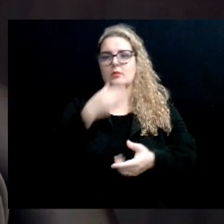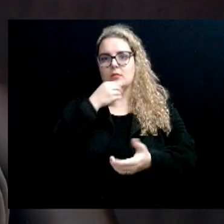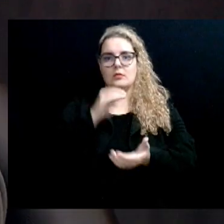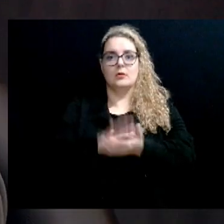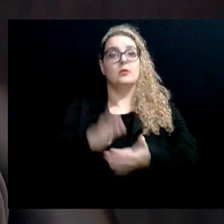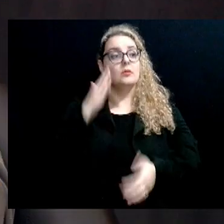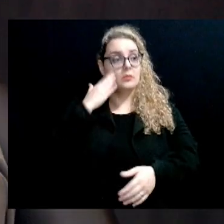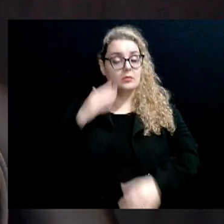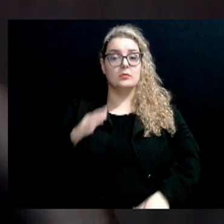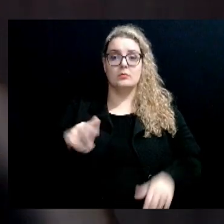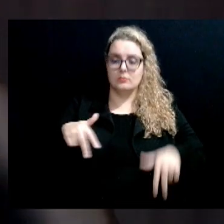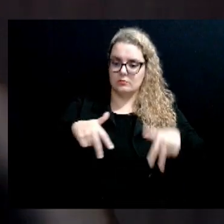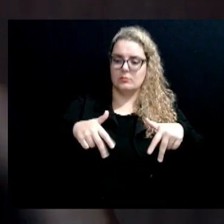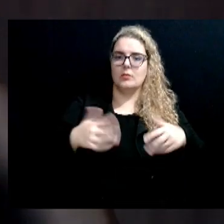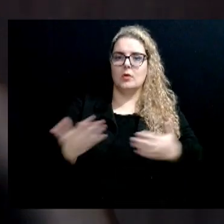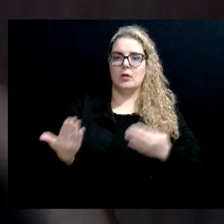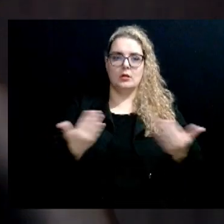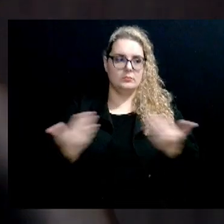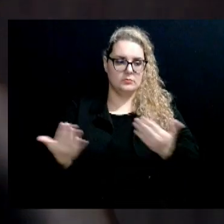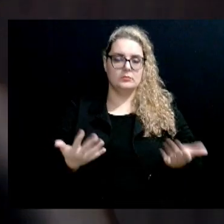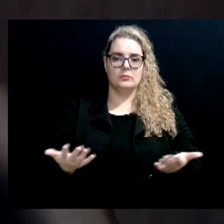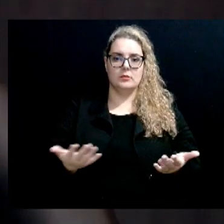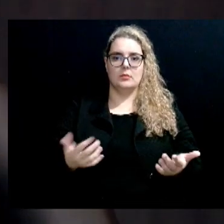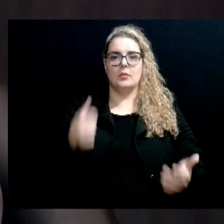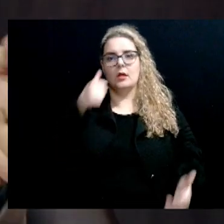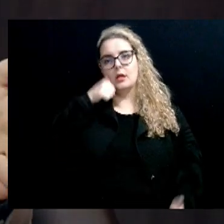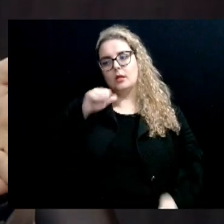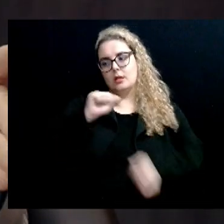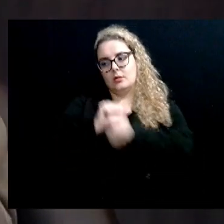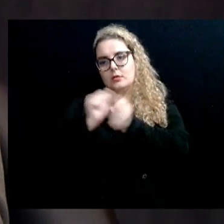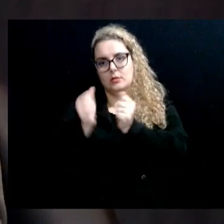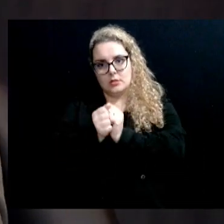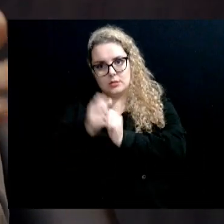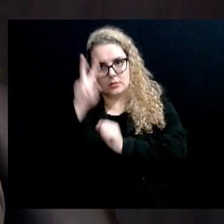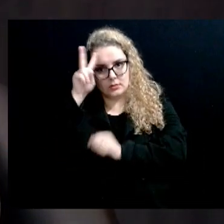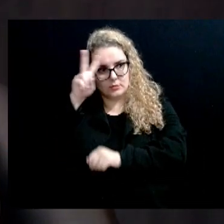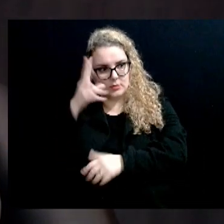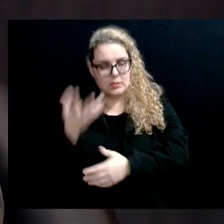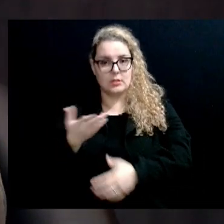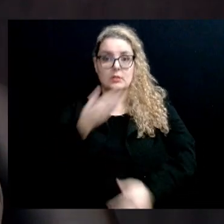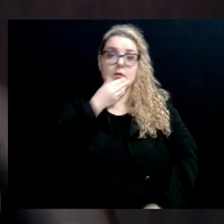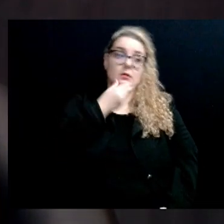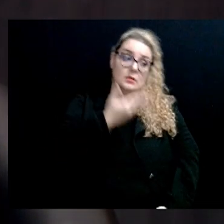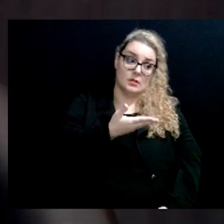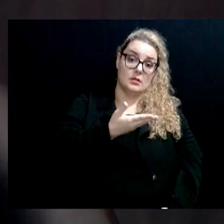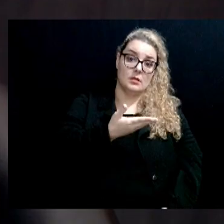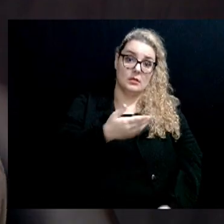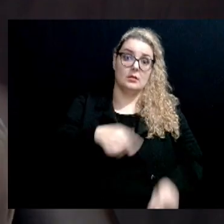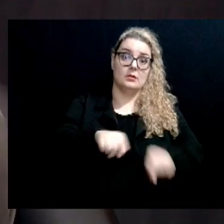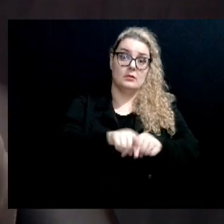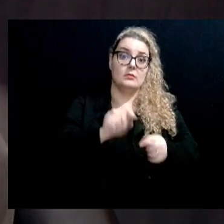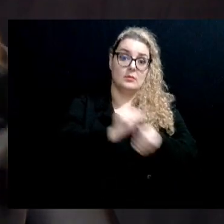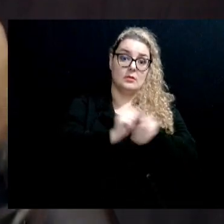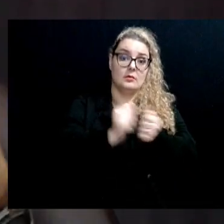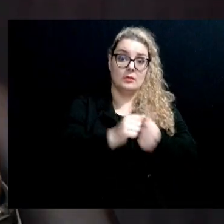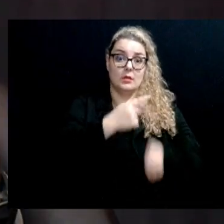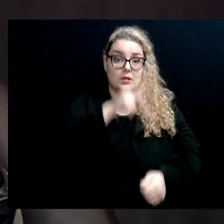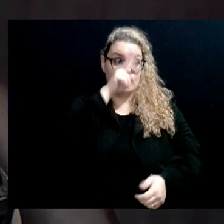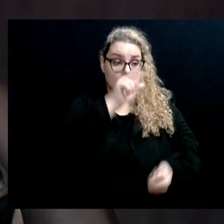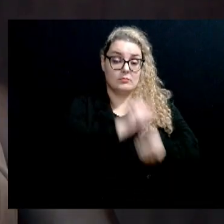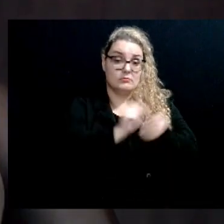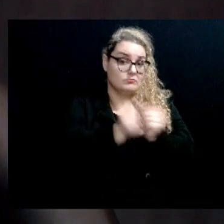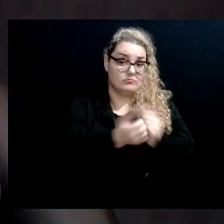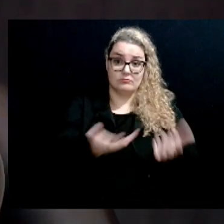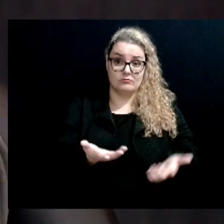dois, cada um, ela teve que se moldar a uma história, e ele também, ele se adaptou a ela, e ela não era quem ela realmente